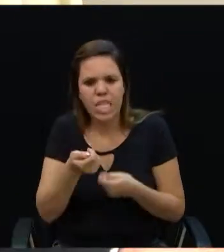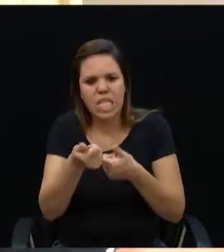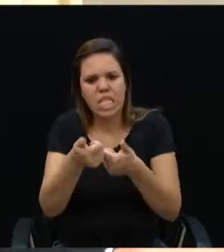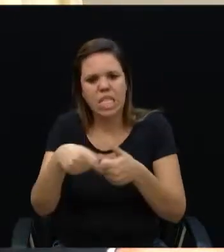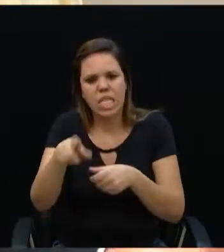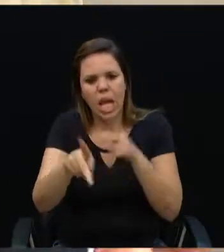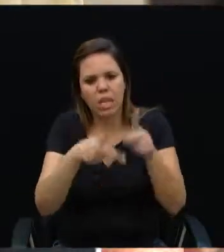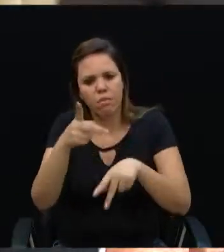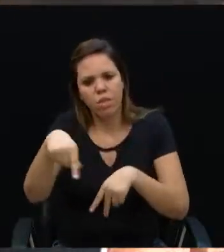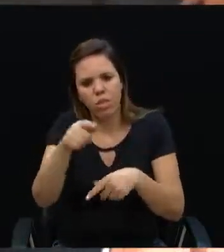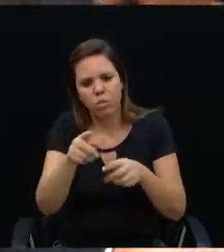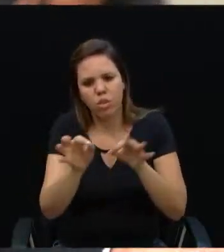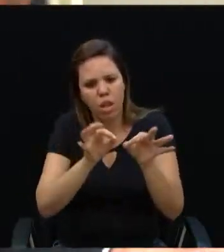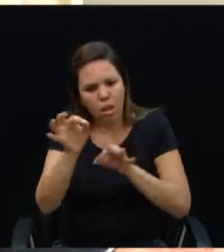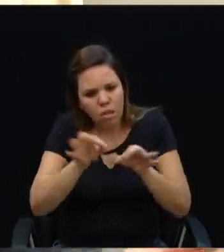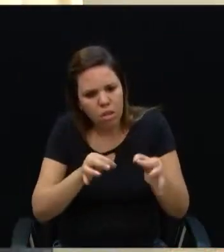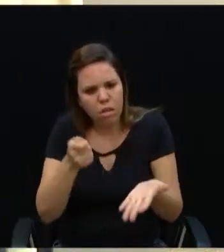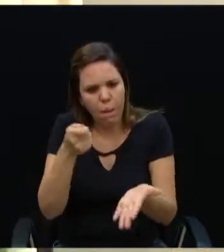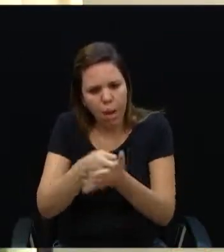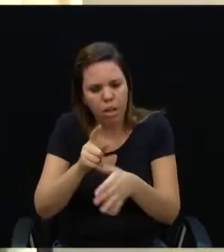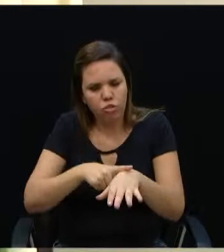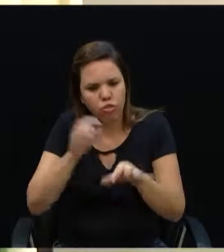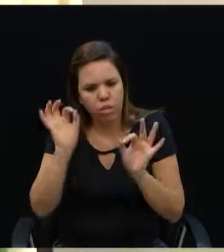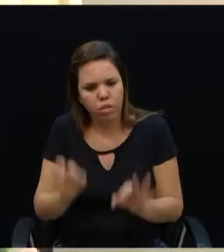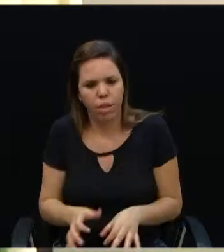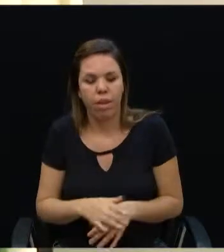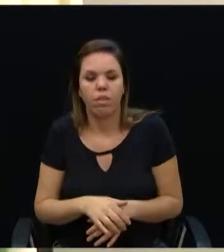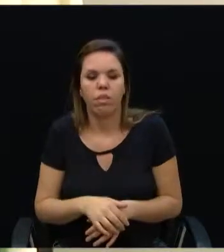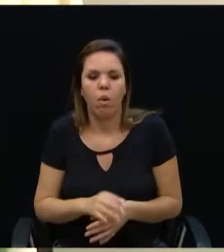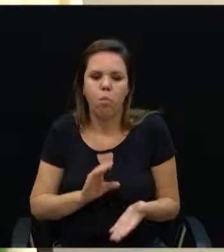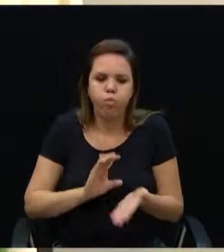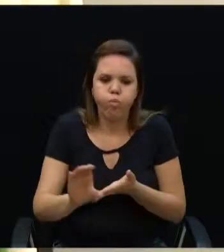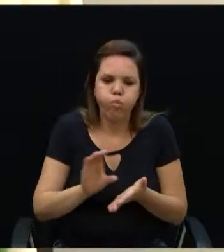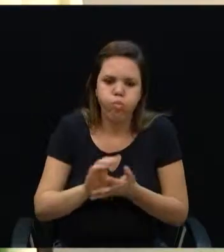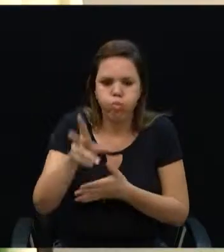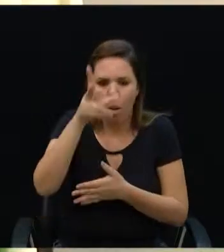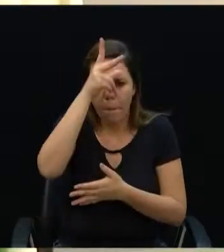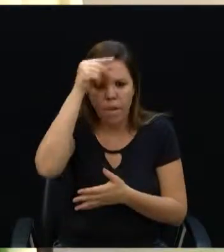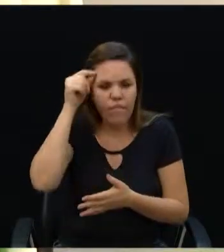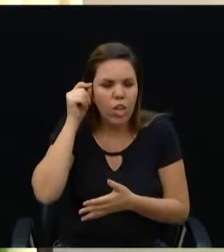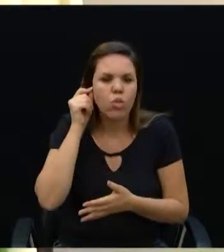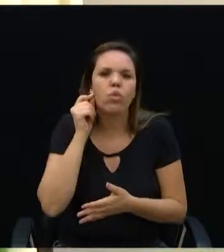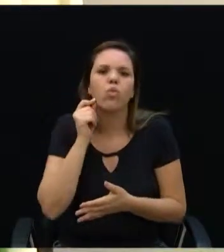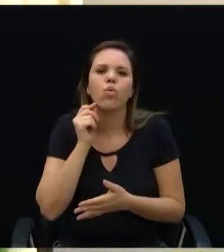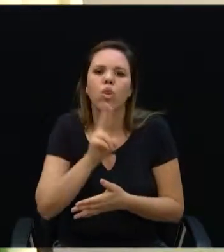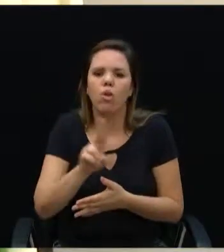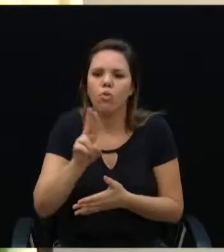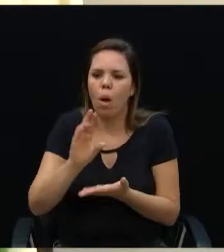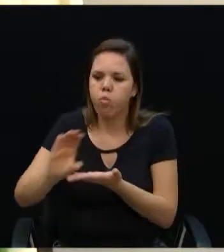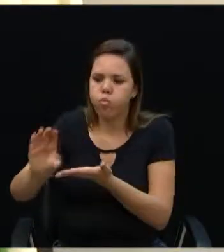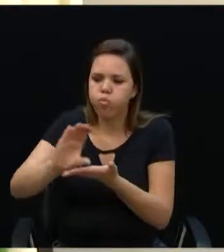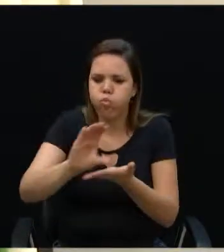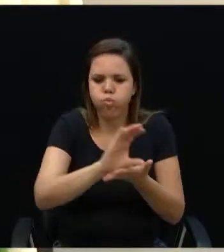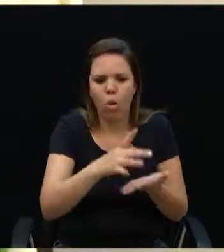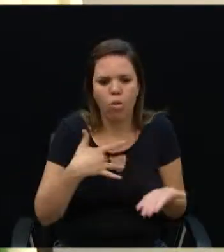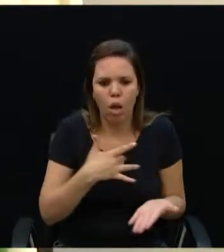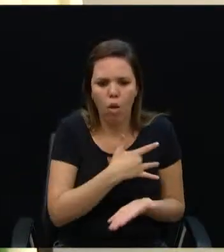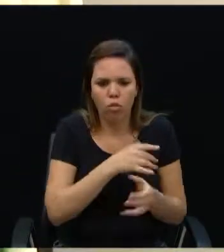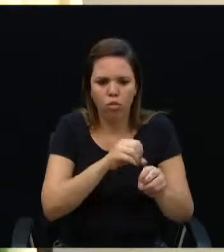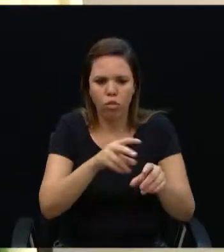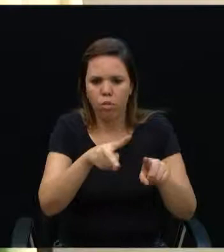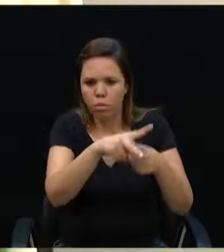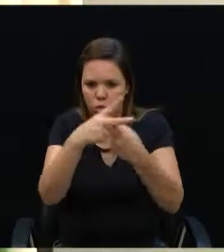aqueles que querem e podem se regularizar e, obviamente, trazer recurso para que a prefeitura possa aplicar em saúde, educação,